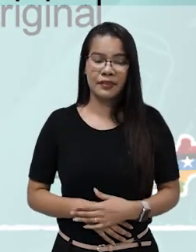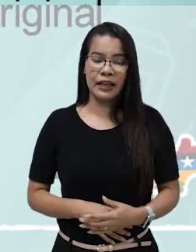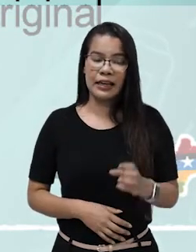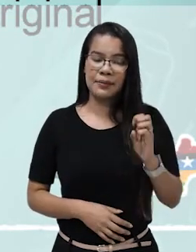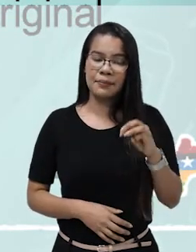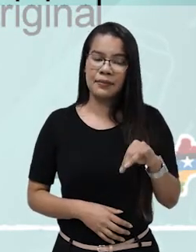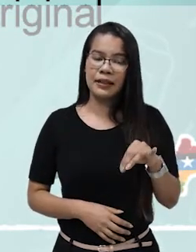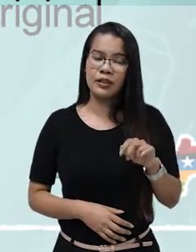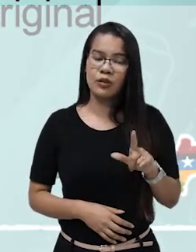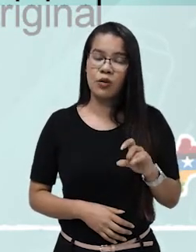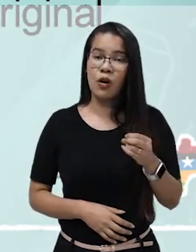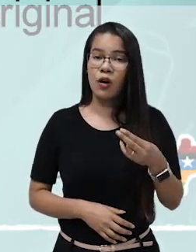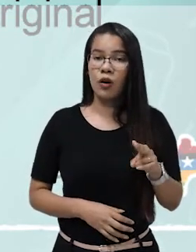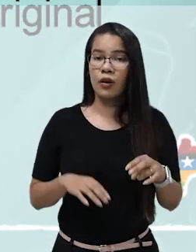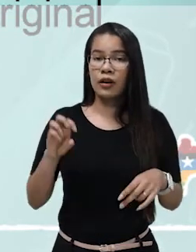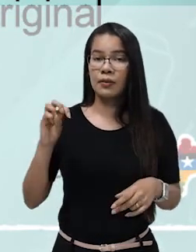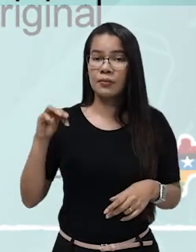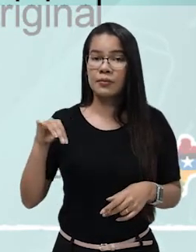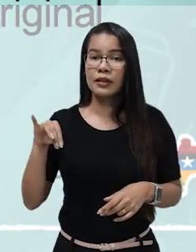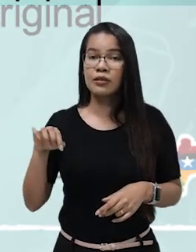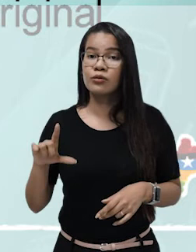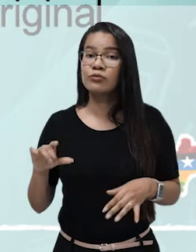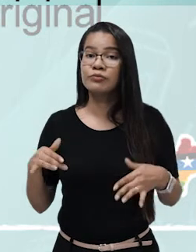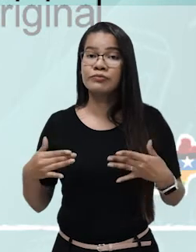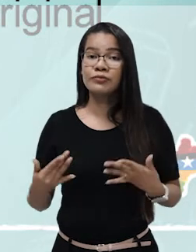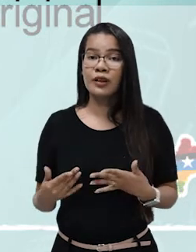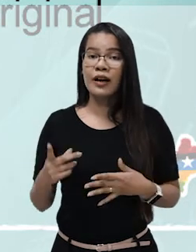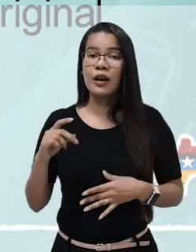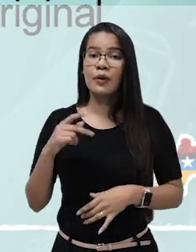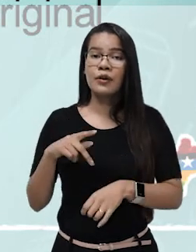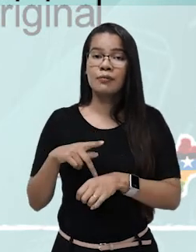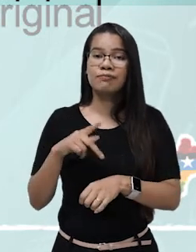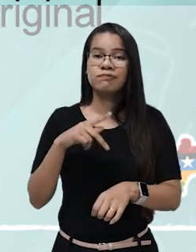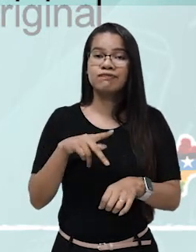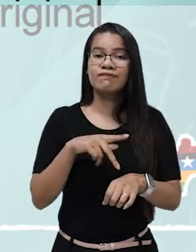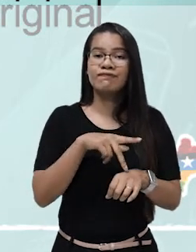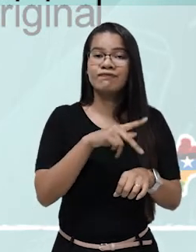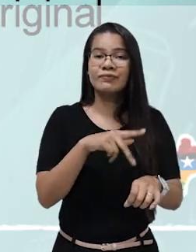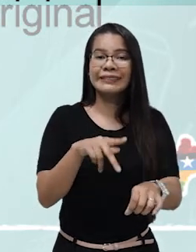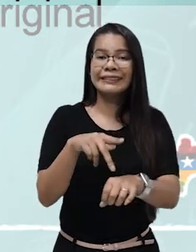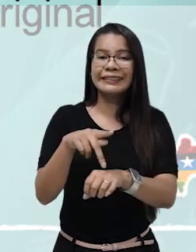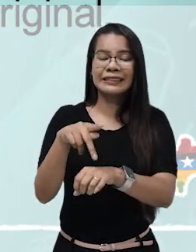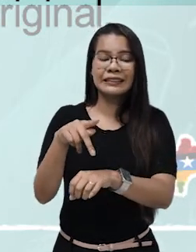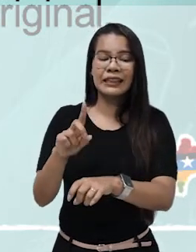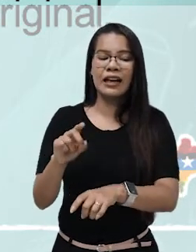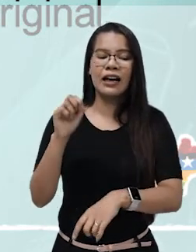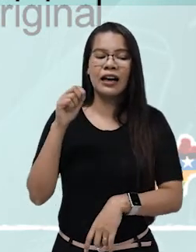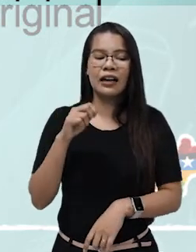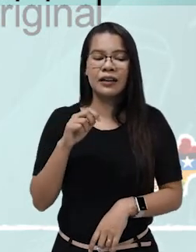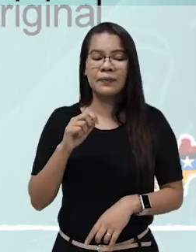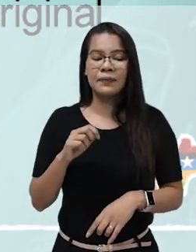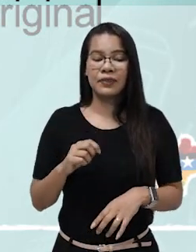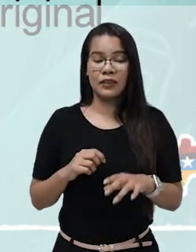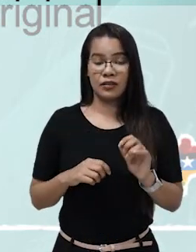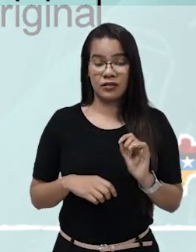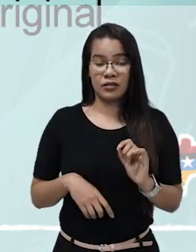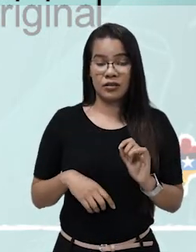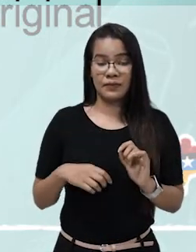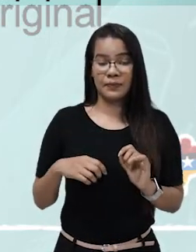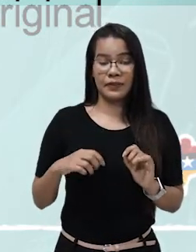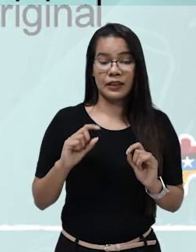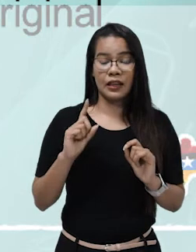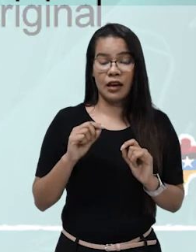estrangeirismo. E é essa a forma original de escrita da palavra em inglês, que é a abreviatura de electronic